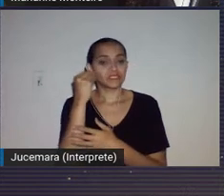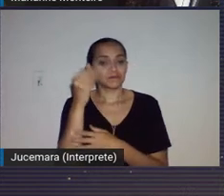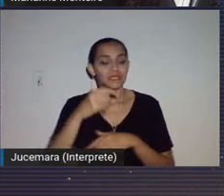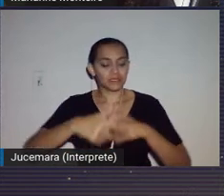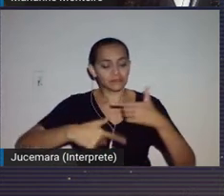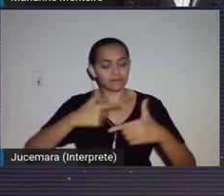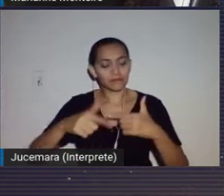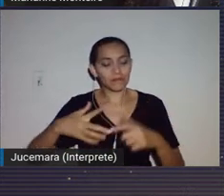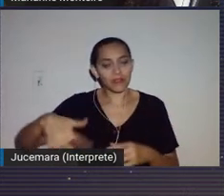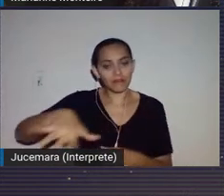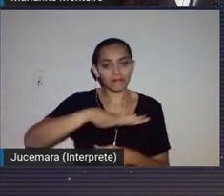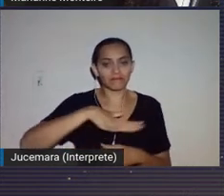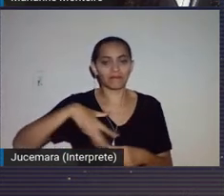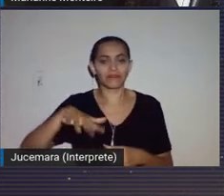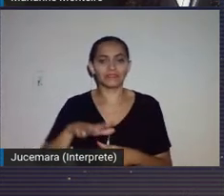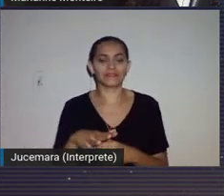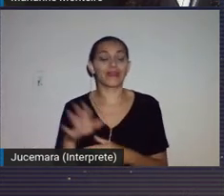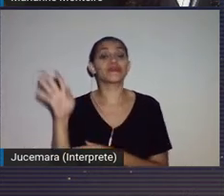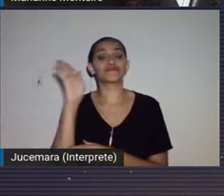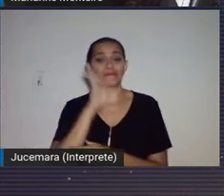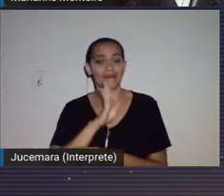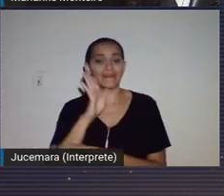nessa área. E foi bem legal.